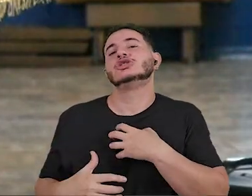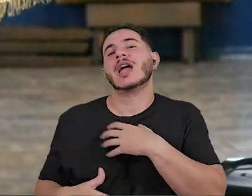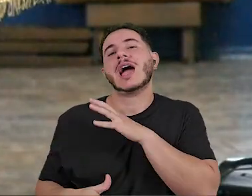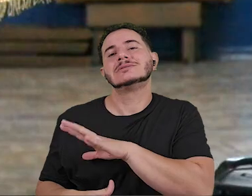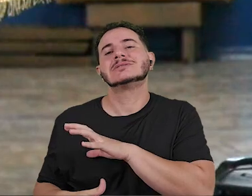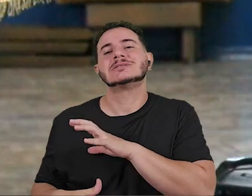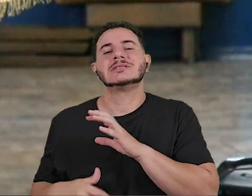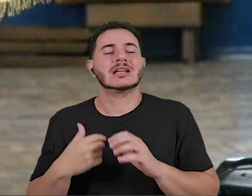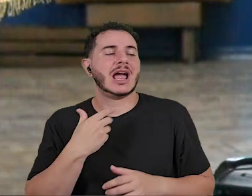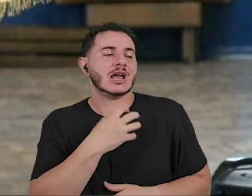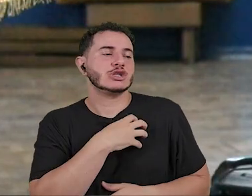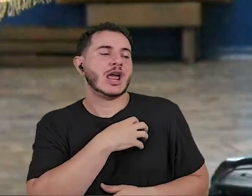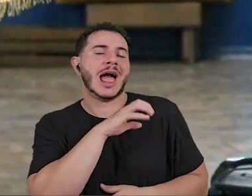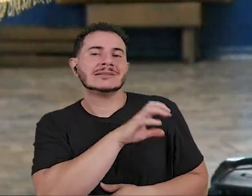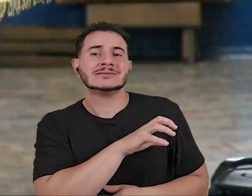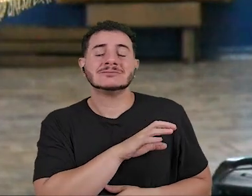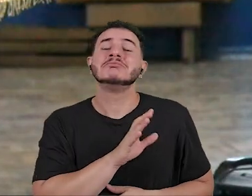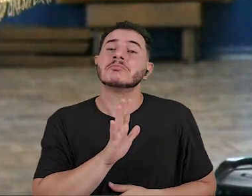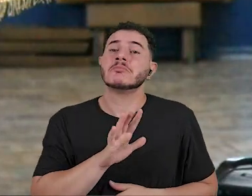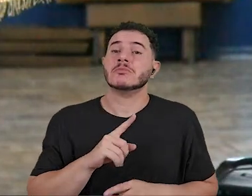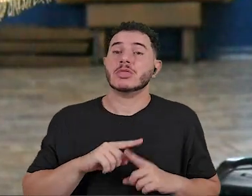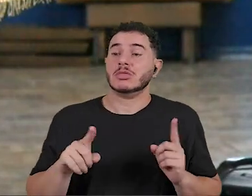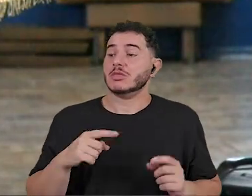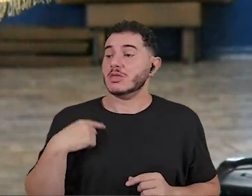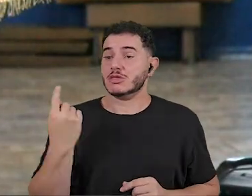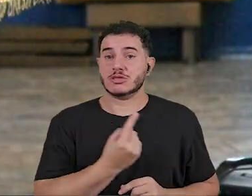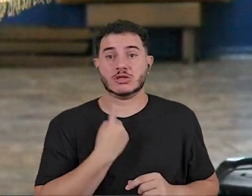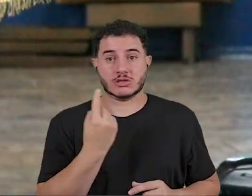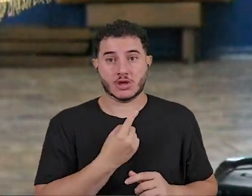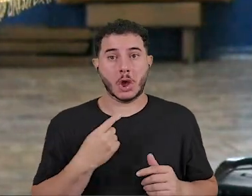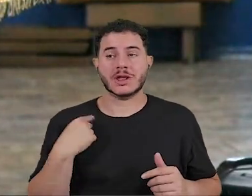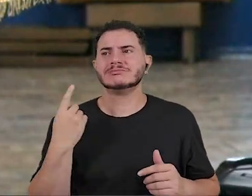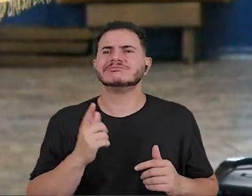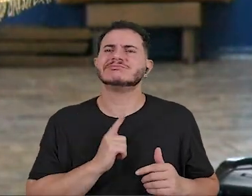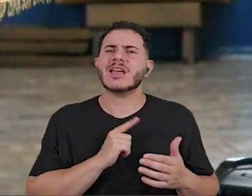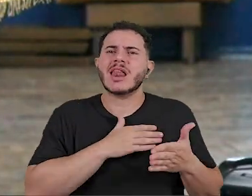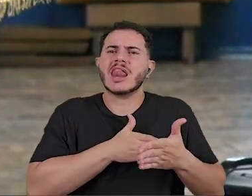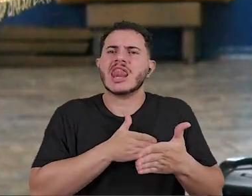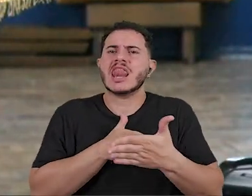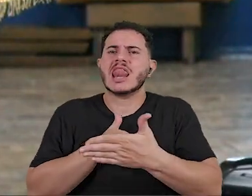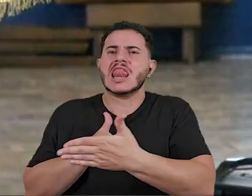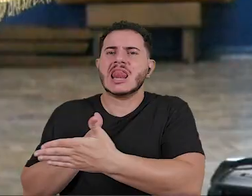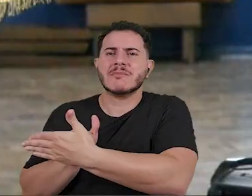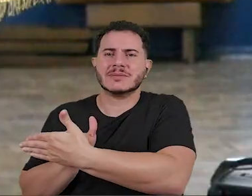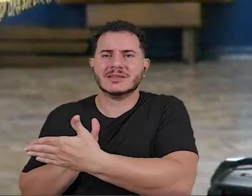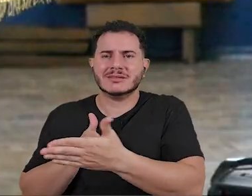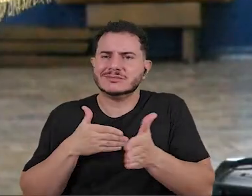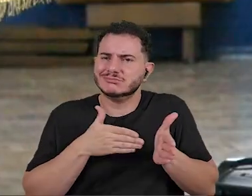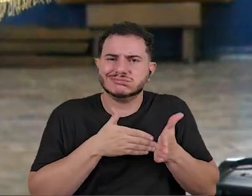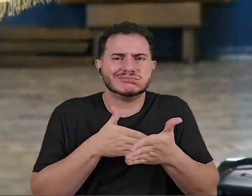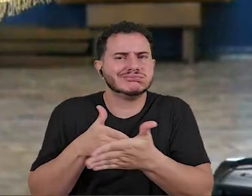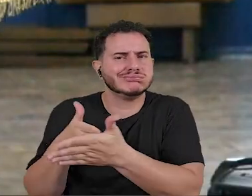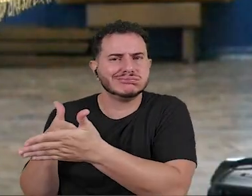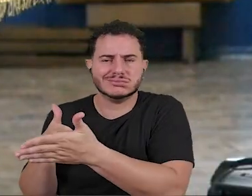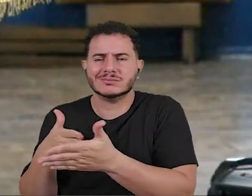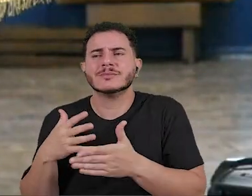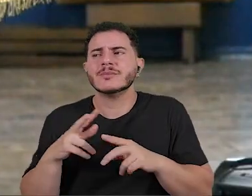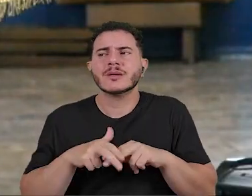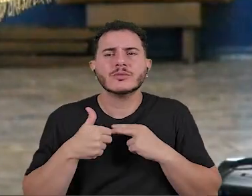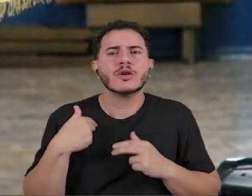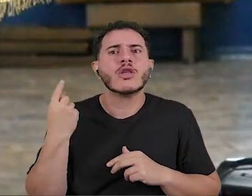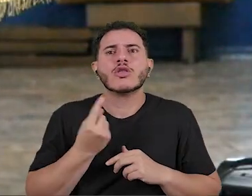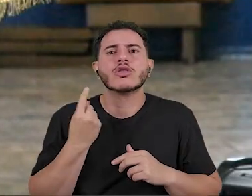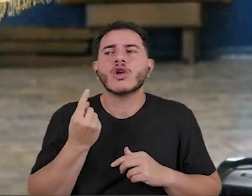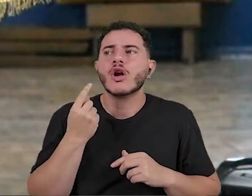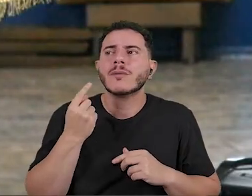nas nossas limitações, a gente busca fazer com que essa pessoa que pediu aquela cor, que pediu aquele